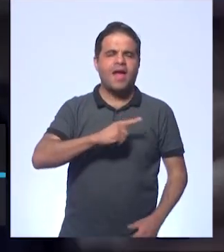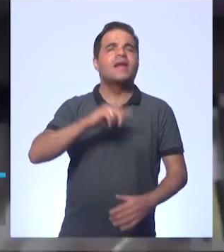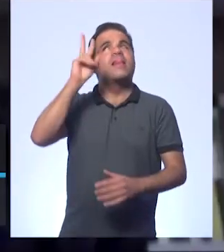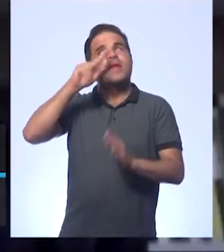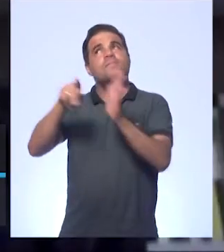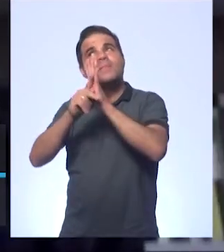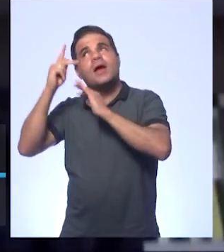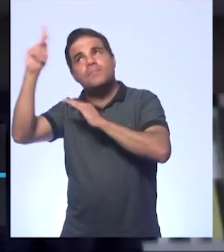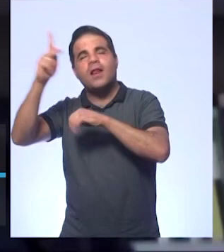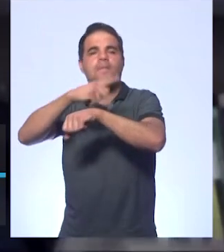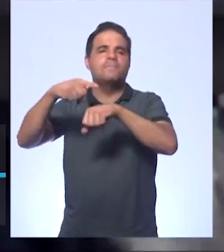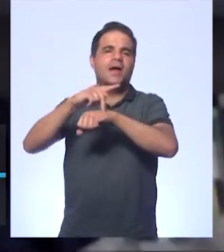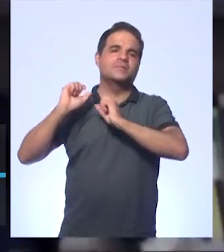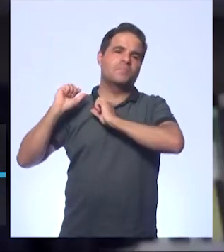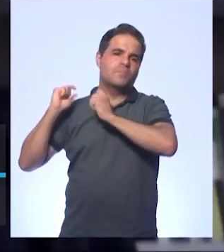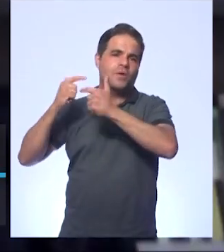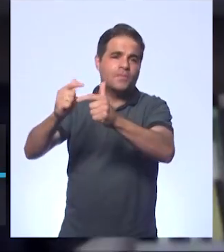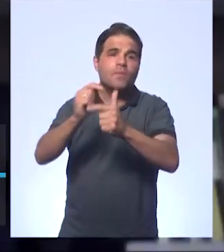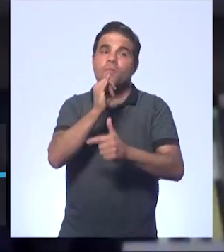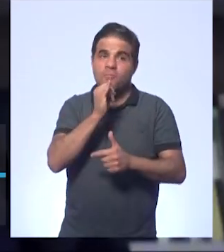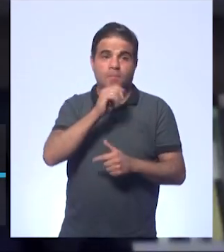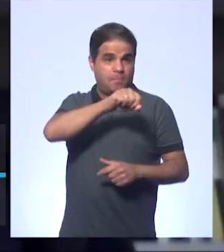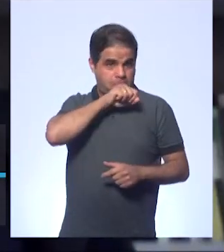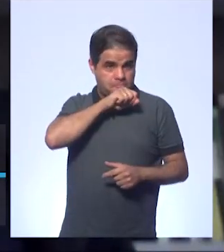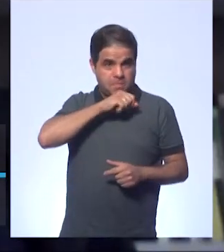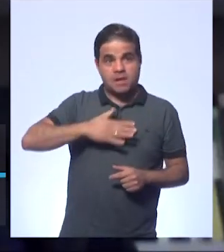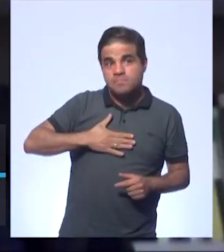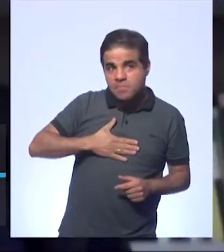de lá, de Moçambique, porque a minha mãe, por exemplo, quando